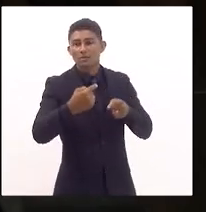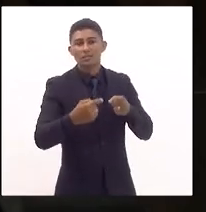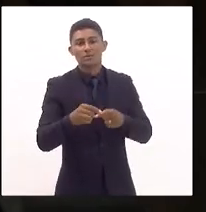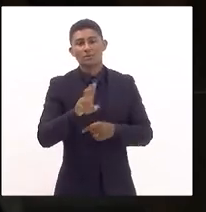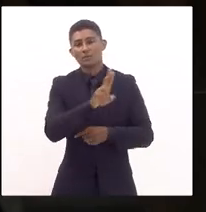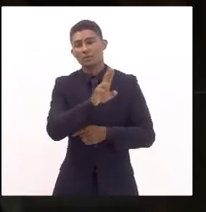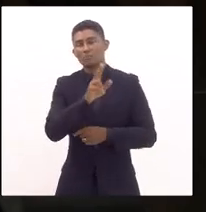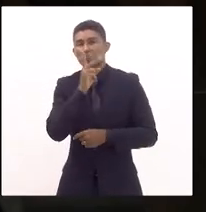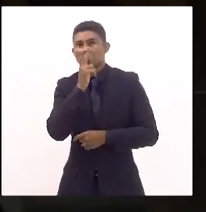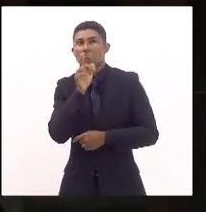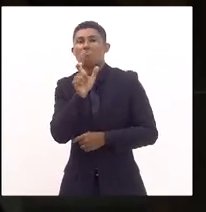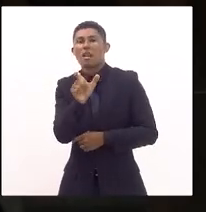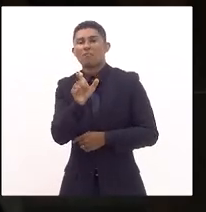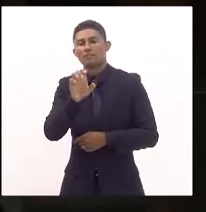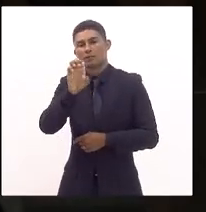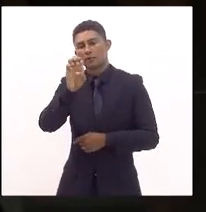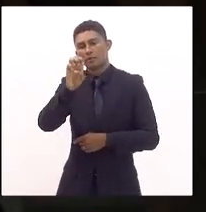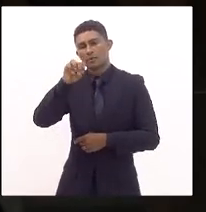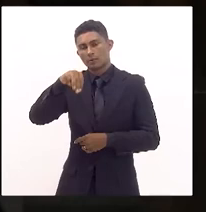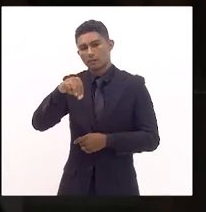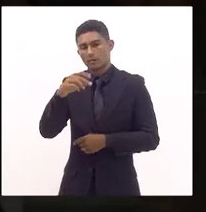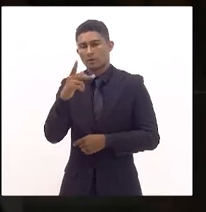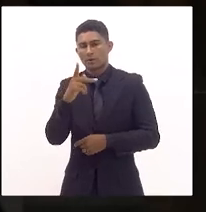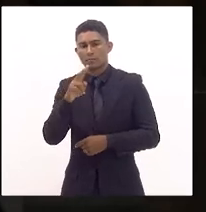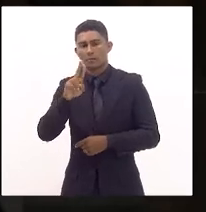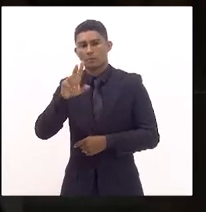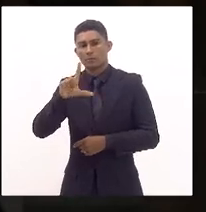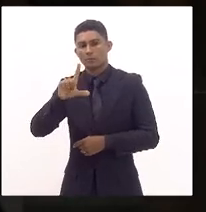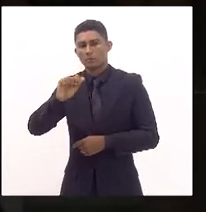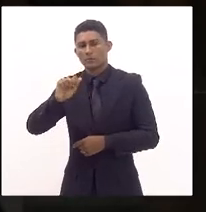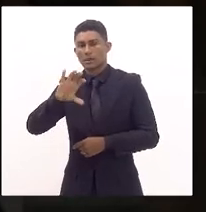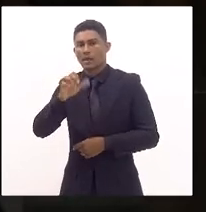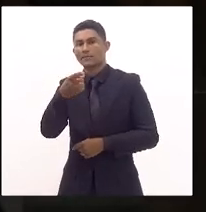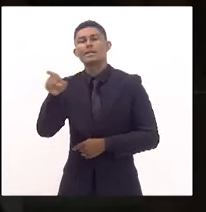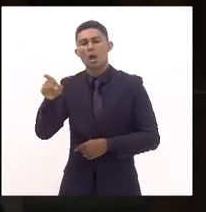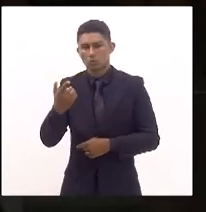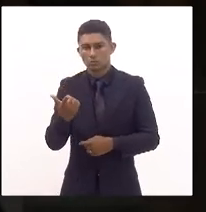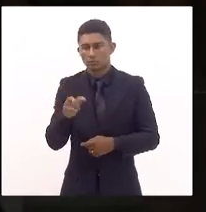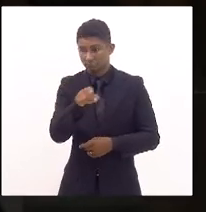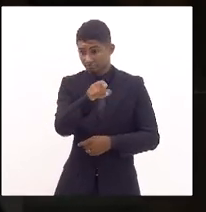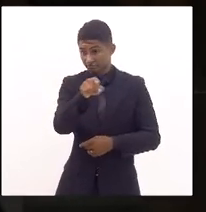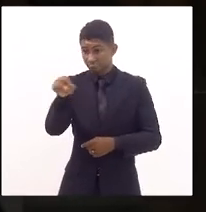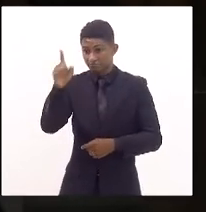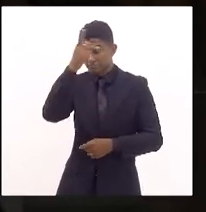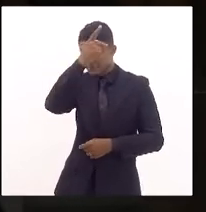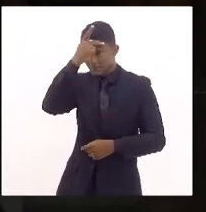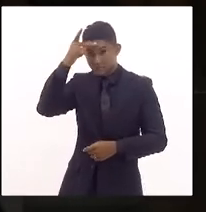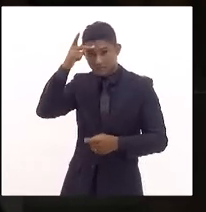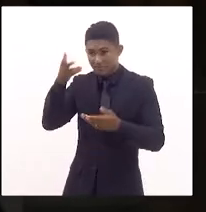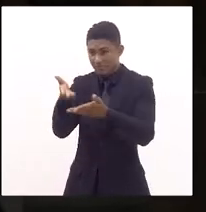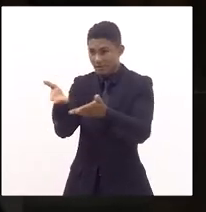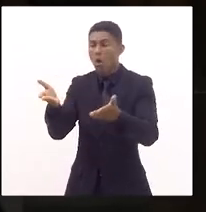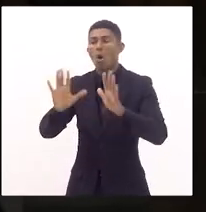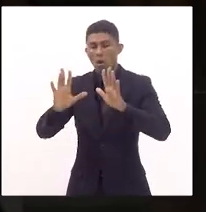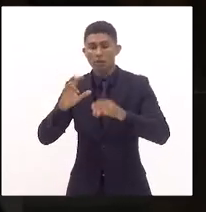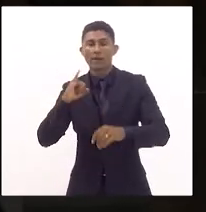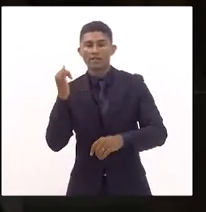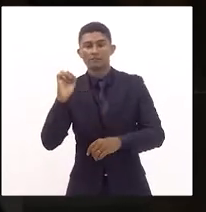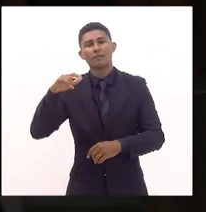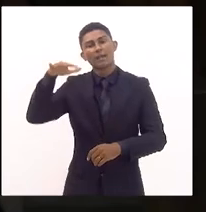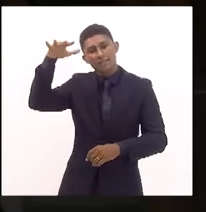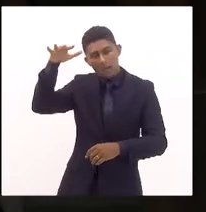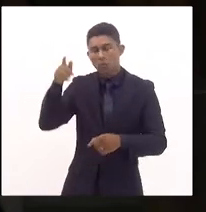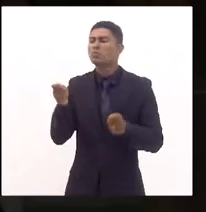empulhação, mostrar para o grande eleitor que quer controlar a inflação, que